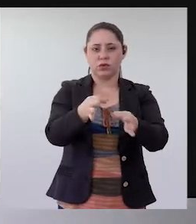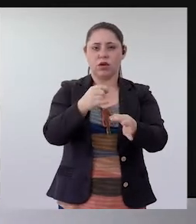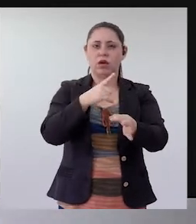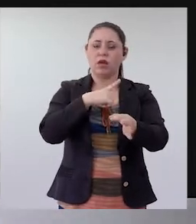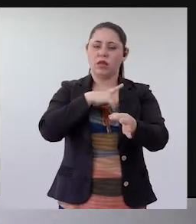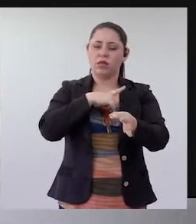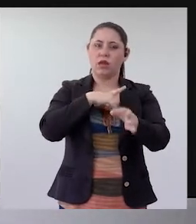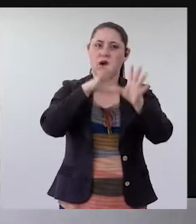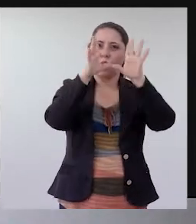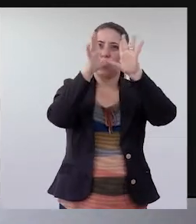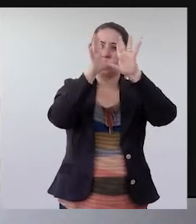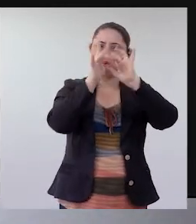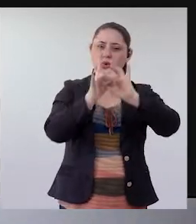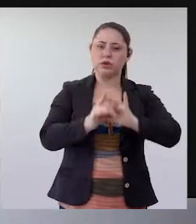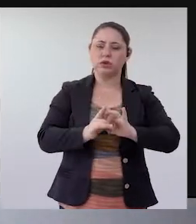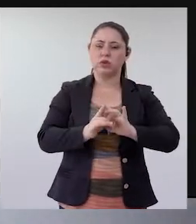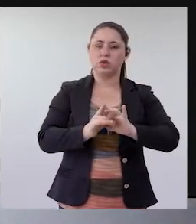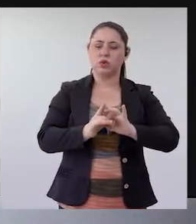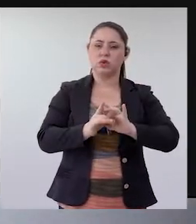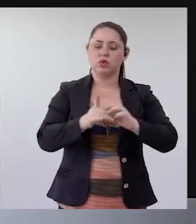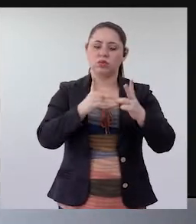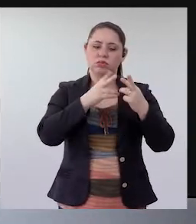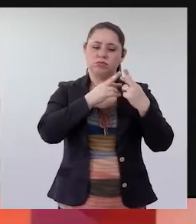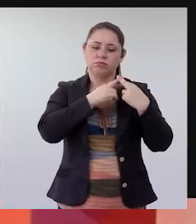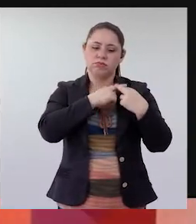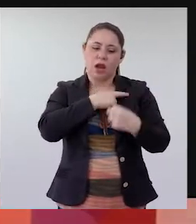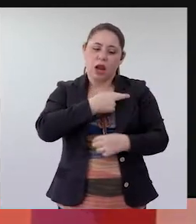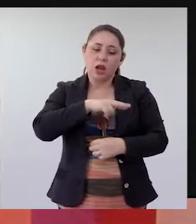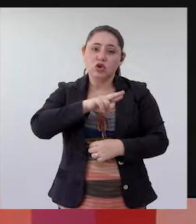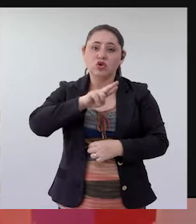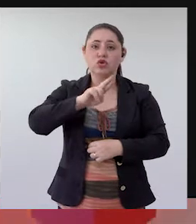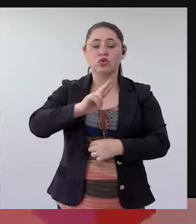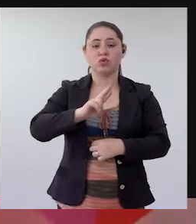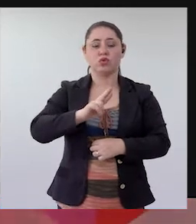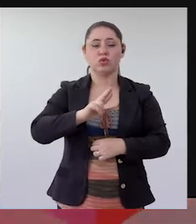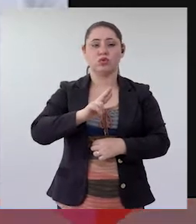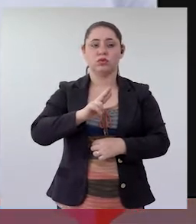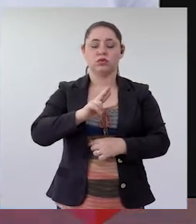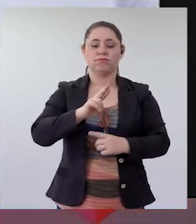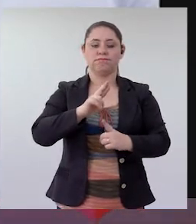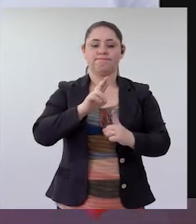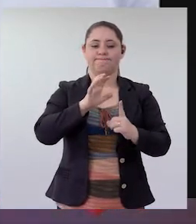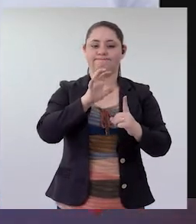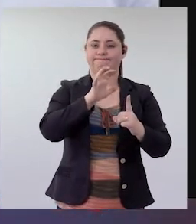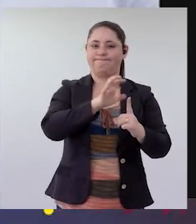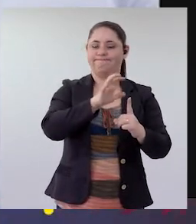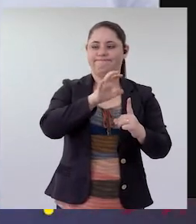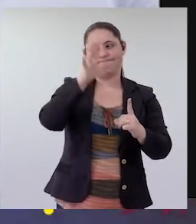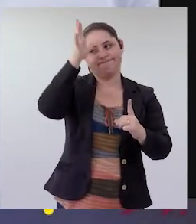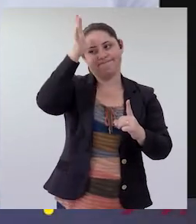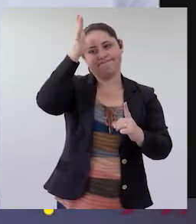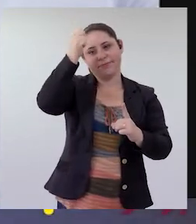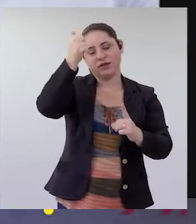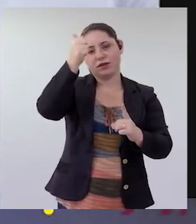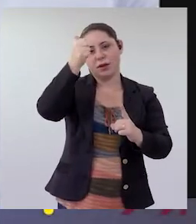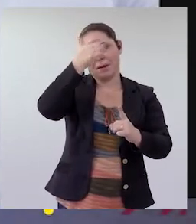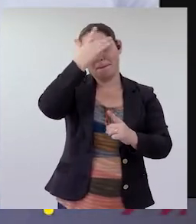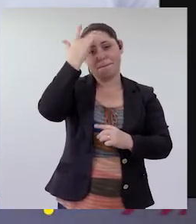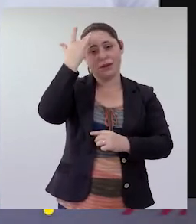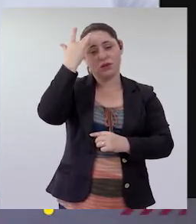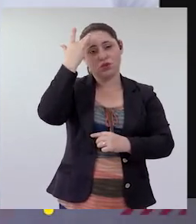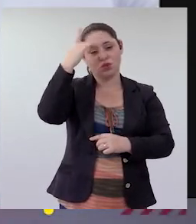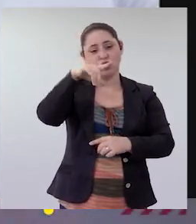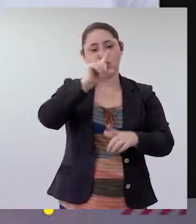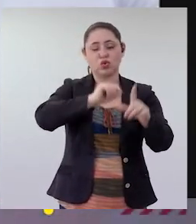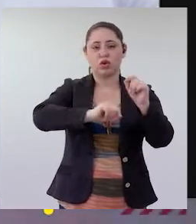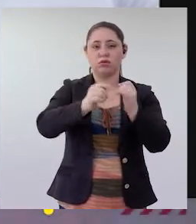tem um conteúdo moral, um conteúdo religioso, né, que acaba influenciando muito a decisão das pessoas a optar